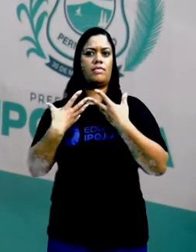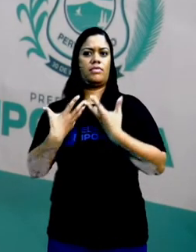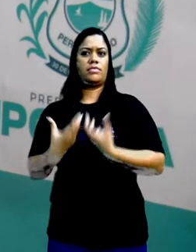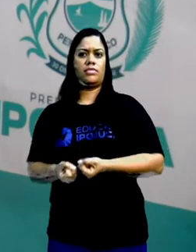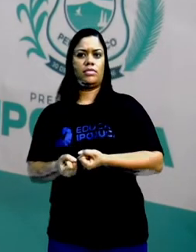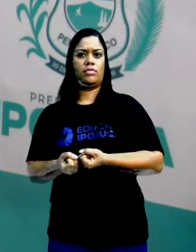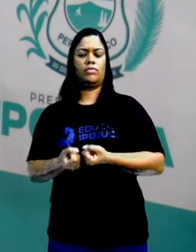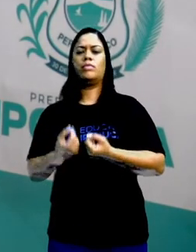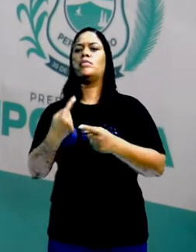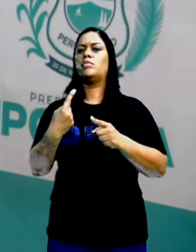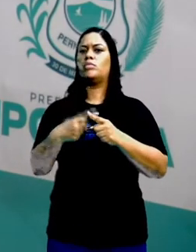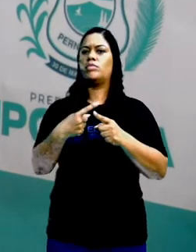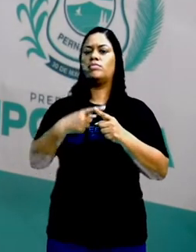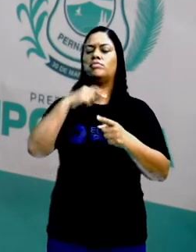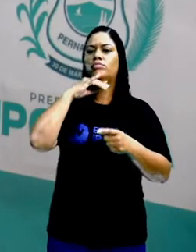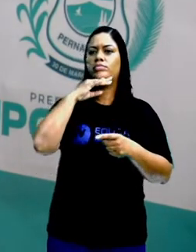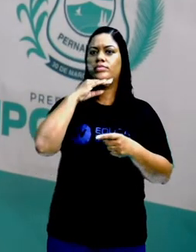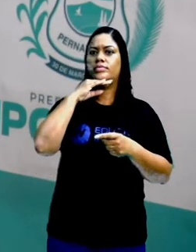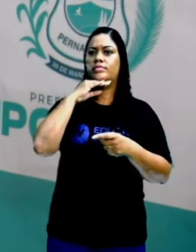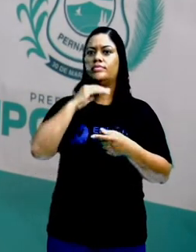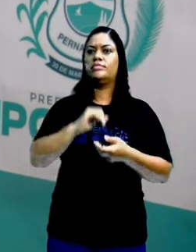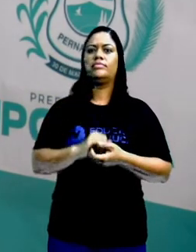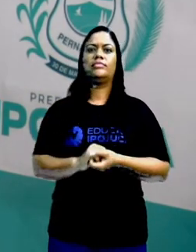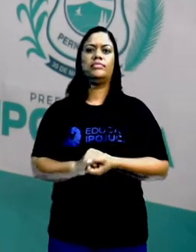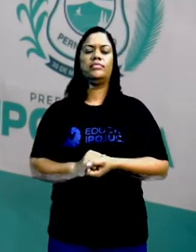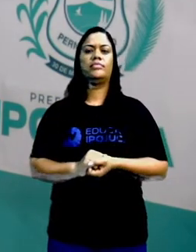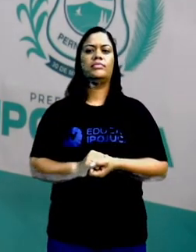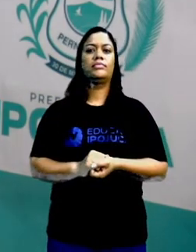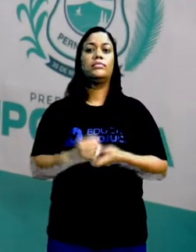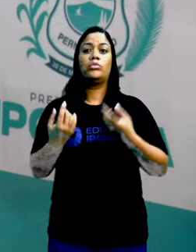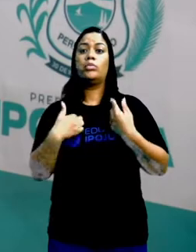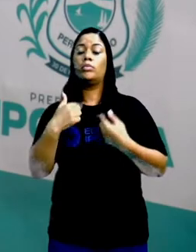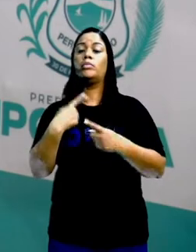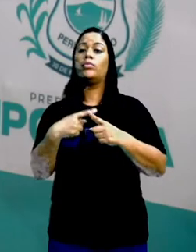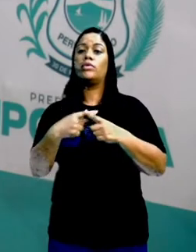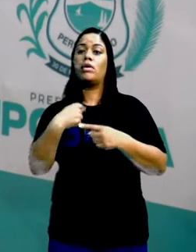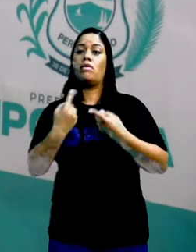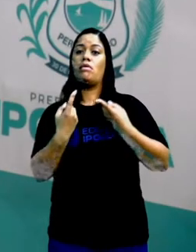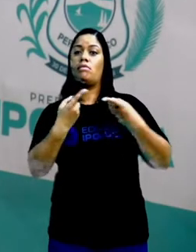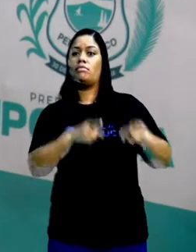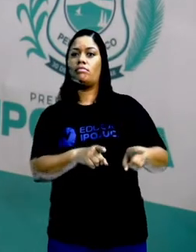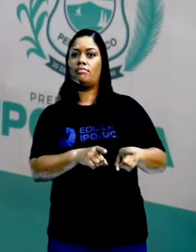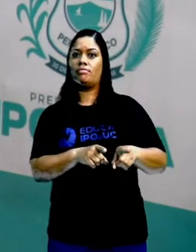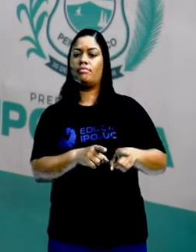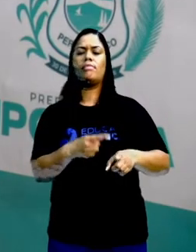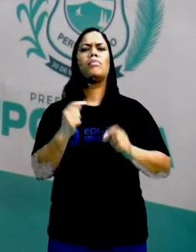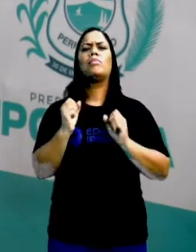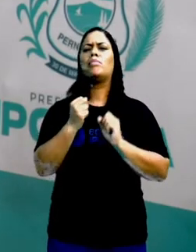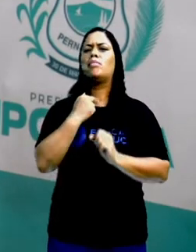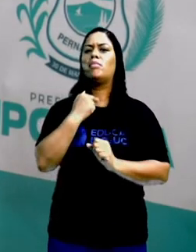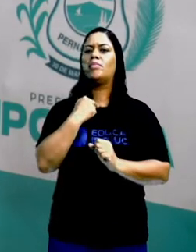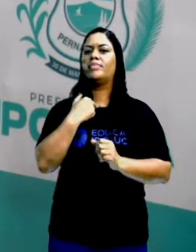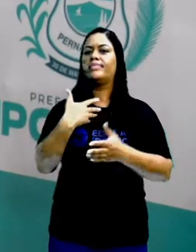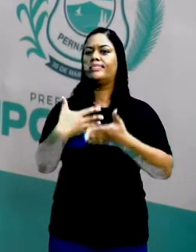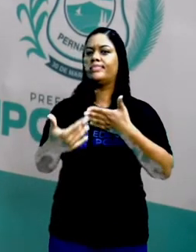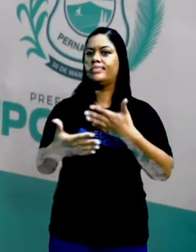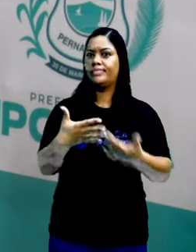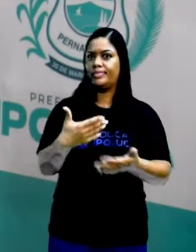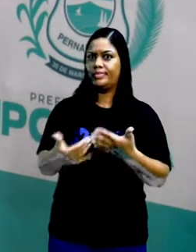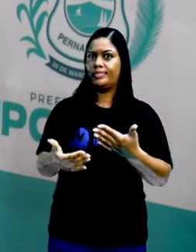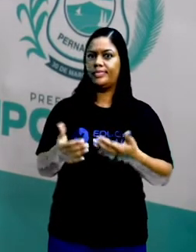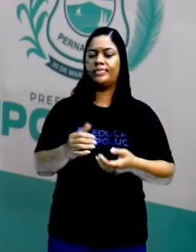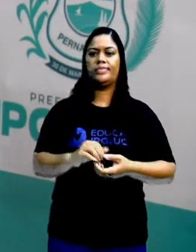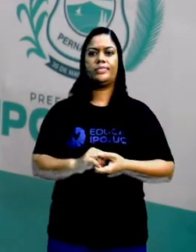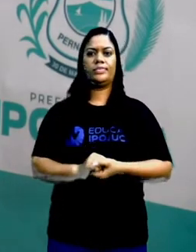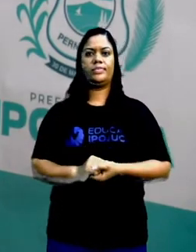porquê que eu sou contra certo e aí nesses argumentos e não pode ser qualquer argumento vejam aquilo